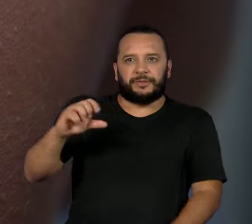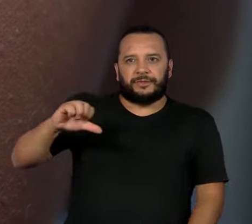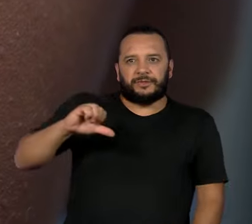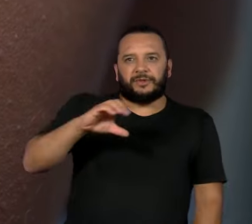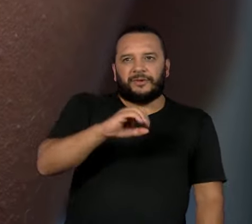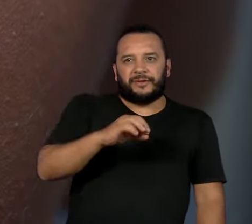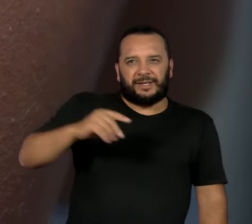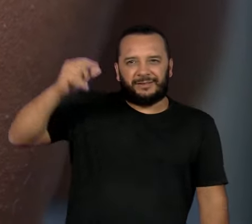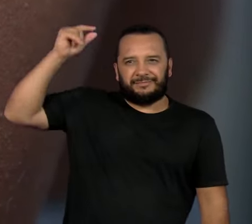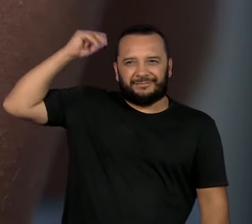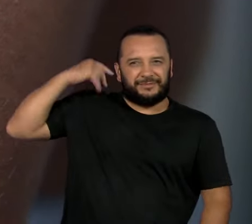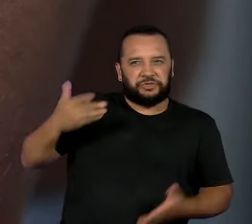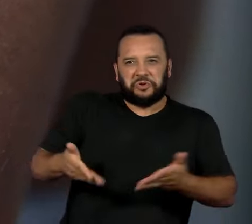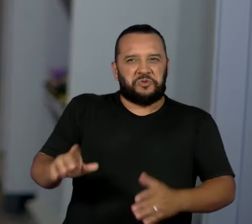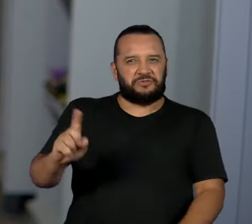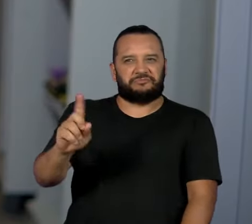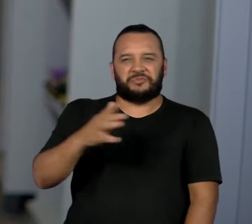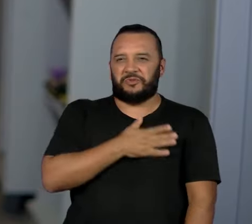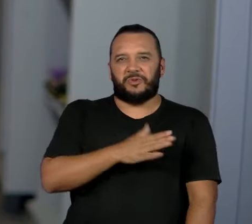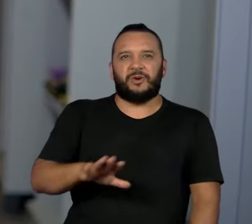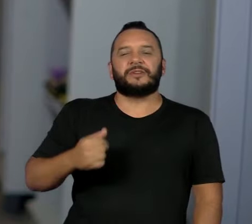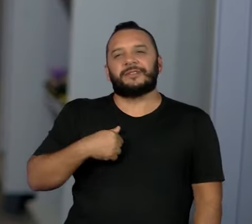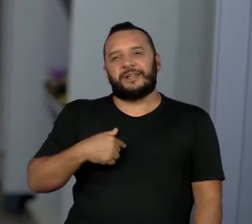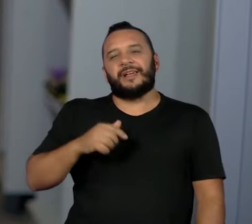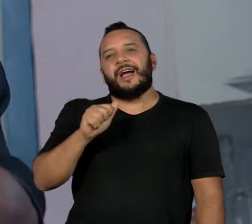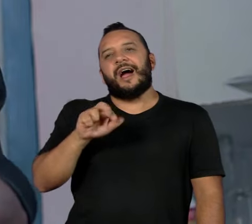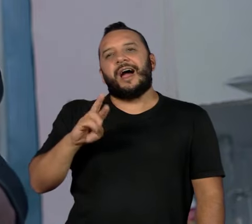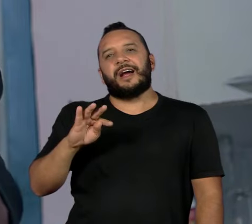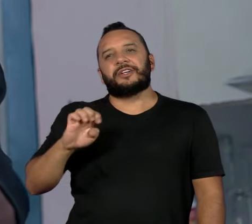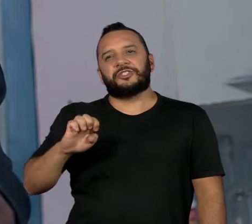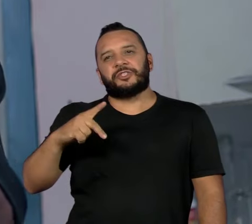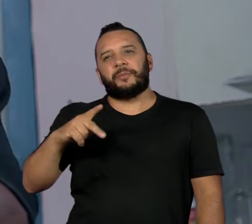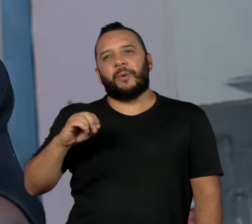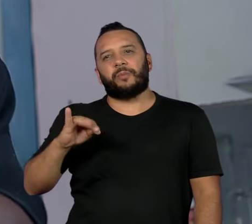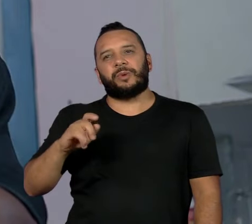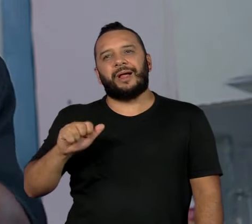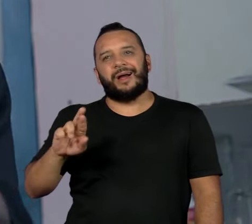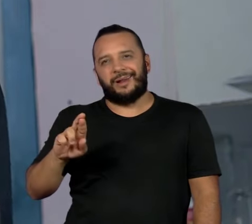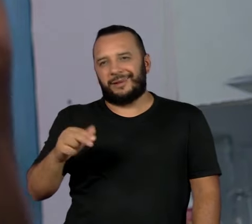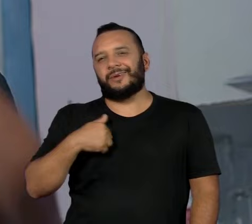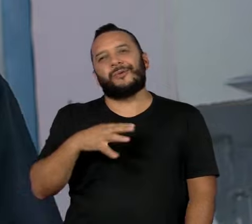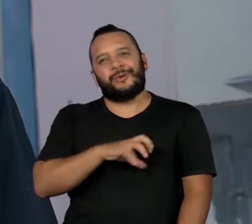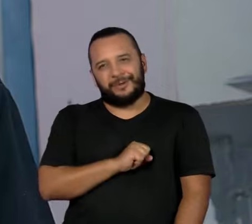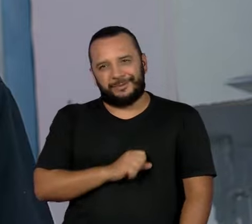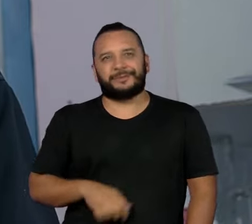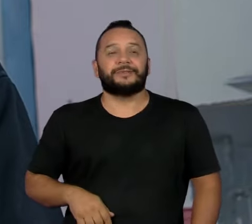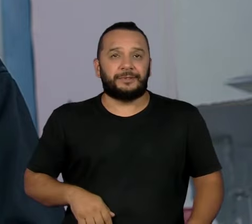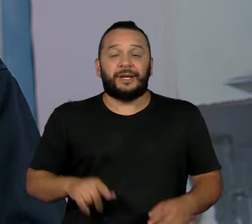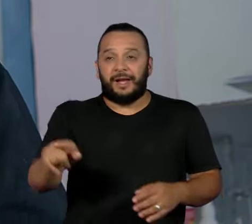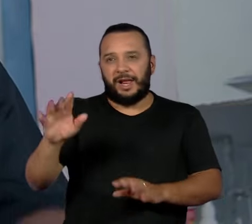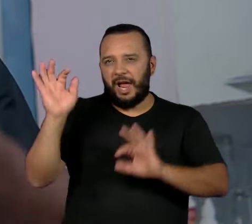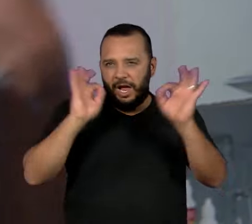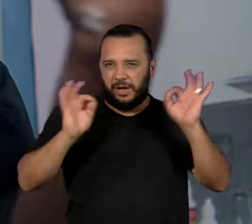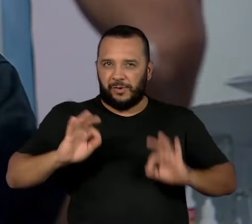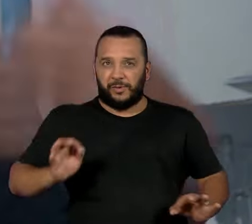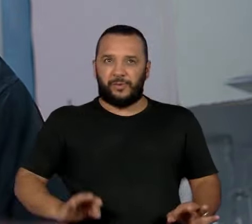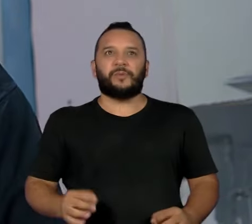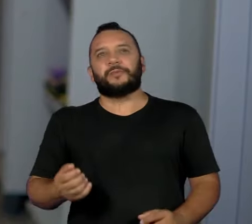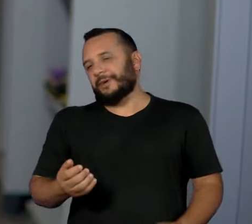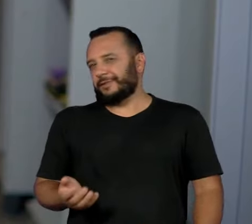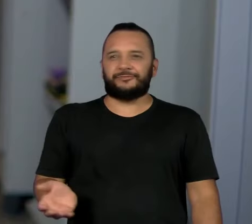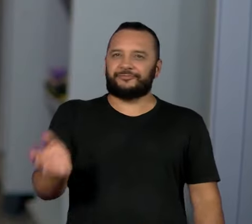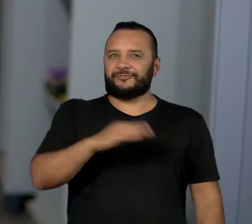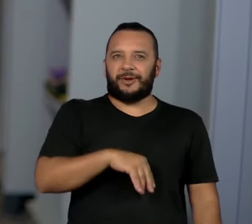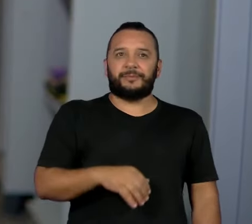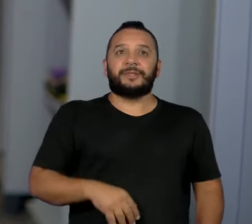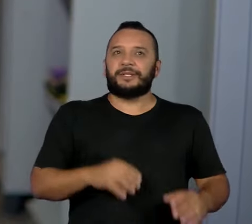pagodes antigos, não os de hoje. A arte popular é o meu preferido. Ela só desce, arruma. Se produz, né? Fica toda gata. Aí desce.